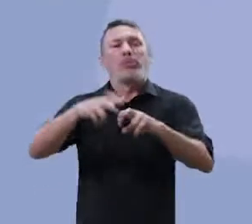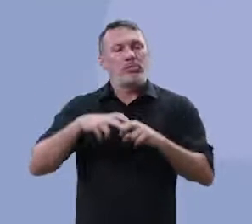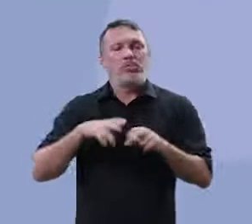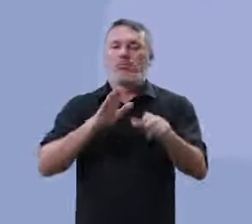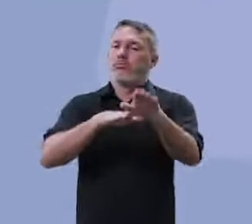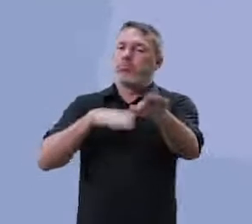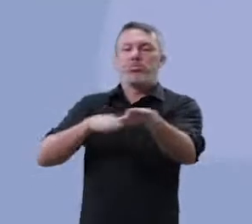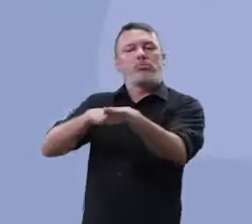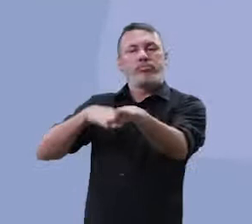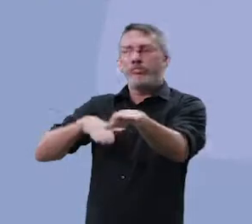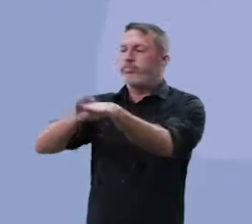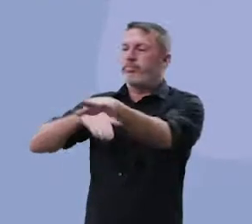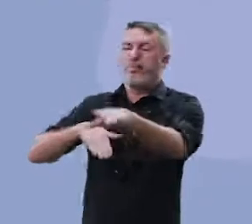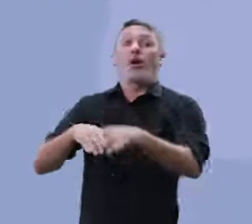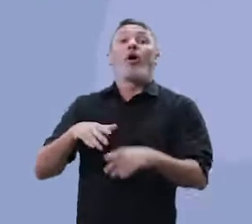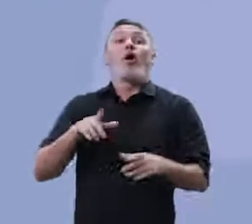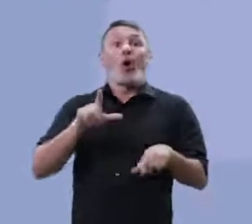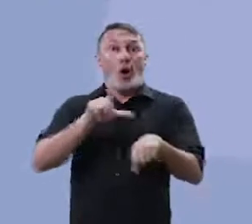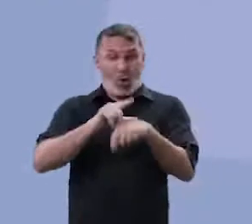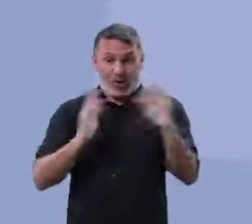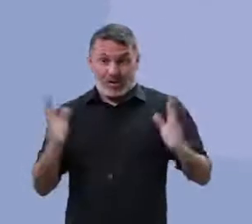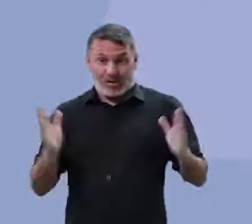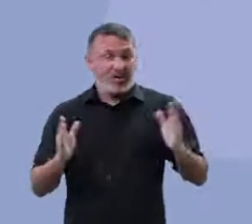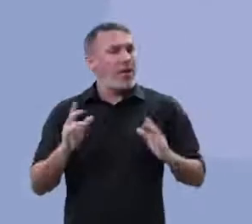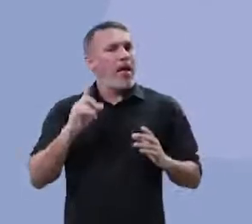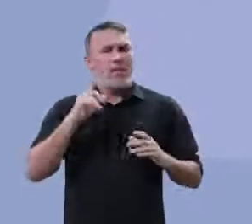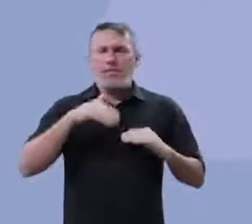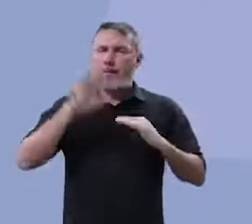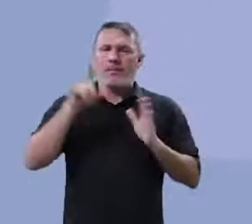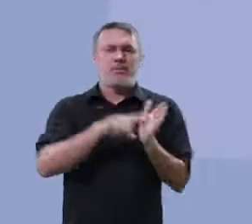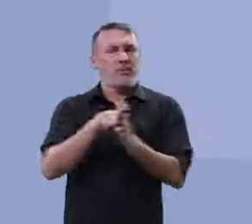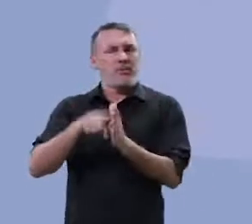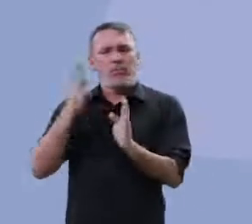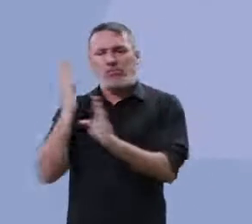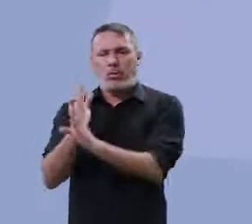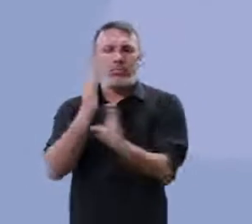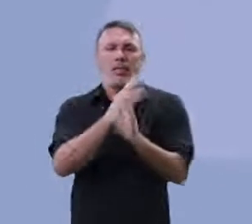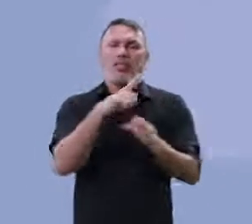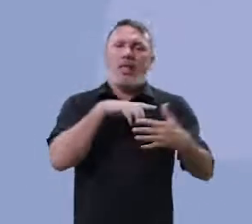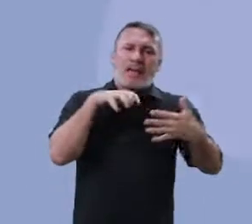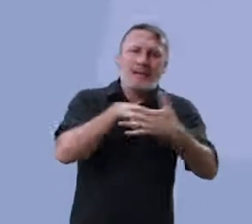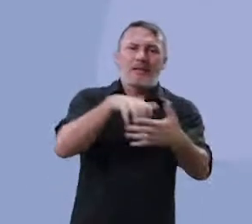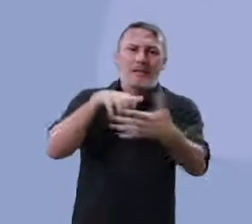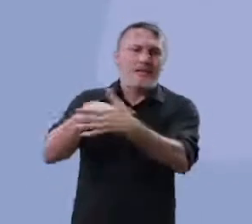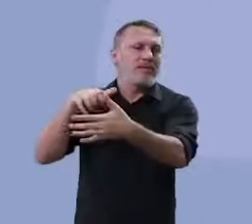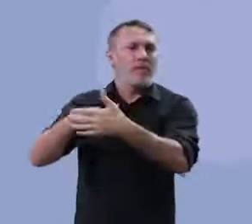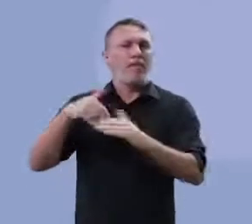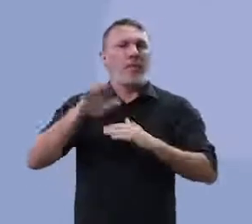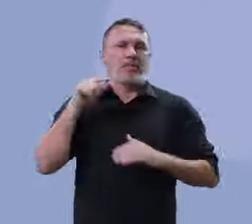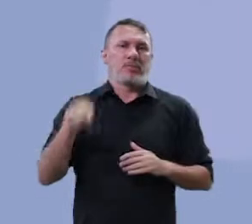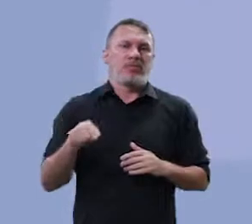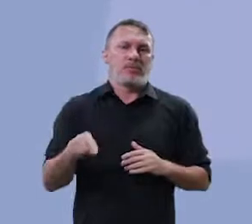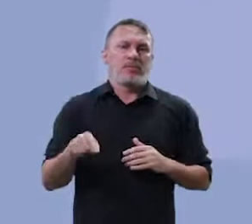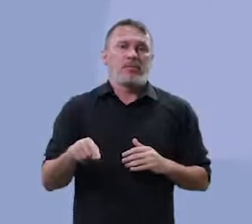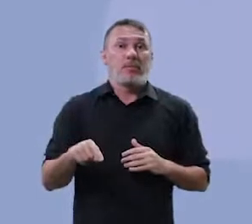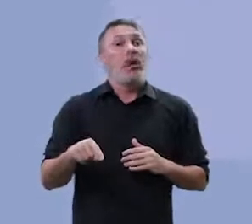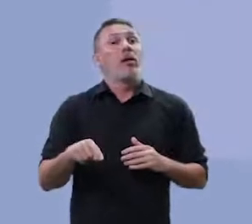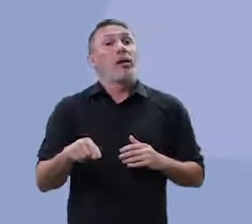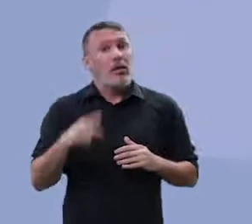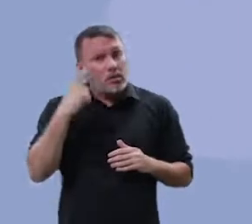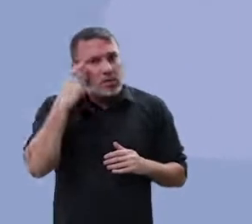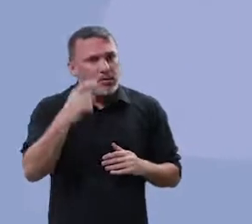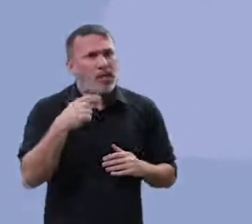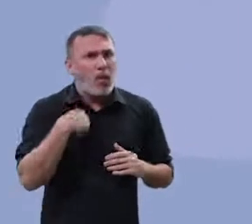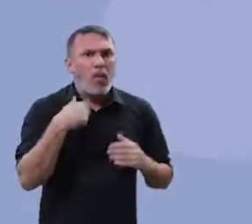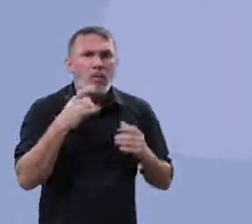os horários que têm maior estatísticas voltadas para acidentes, violências ali nas vias. Então é interessante,